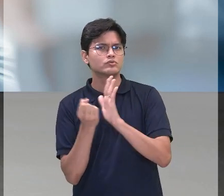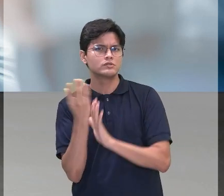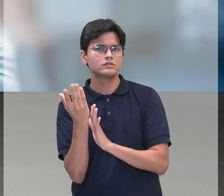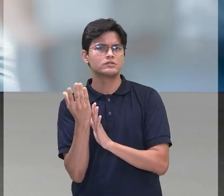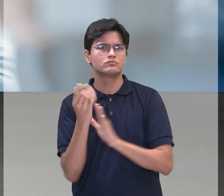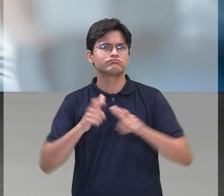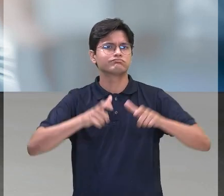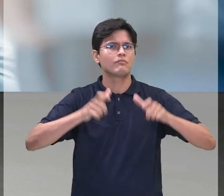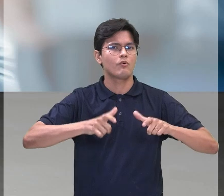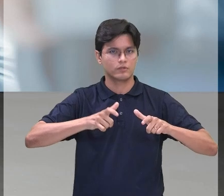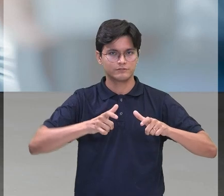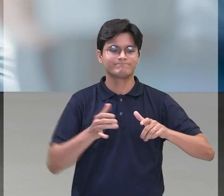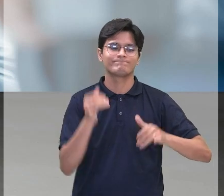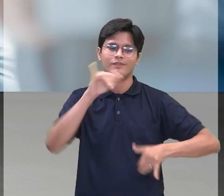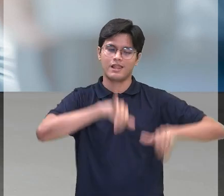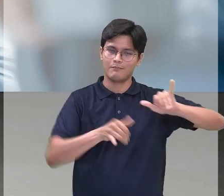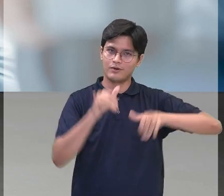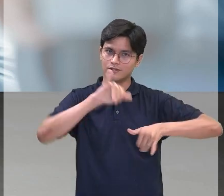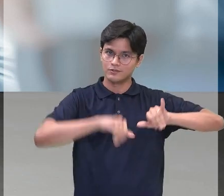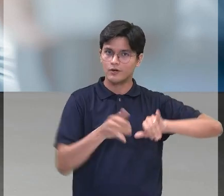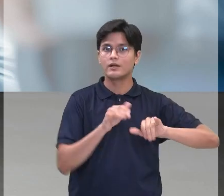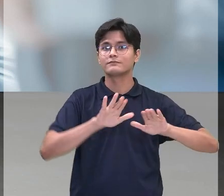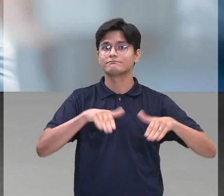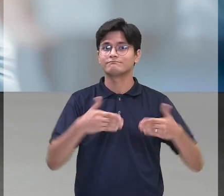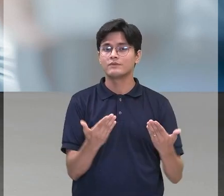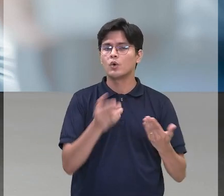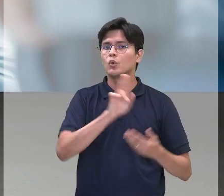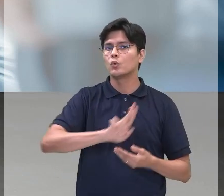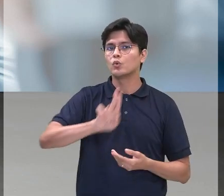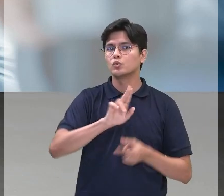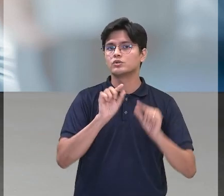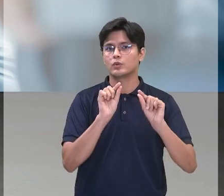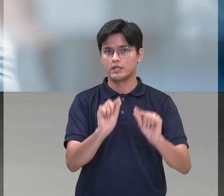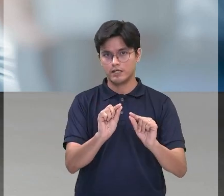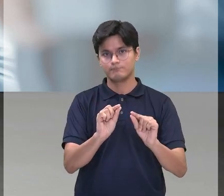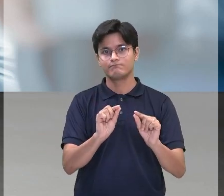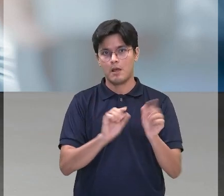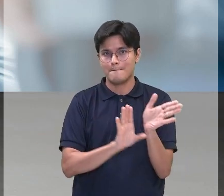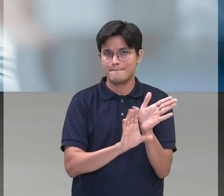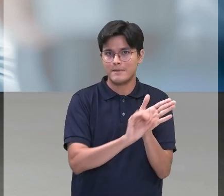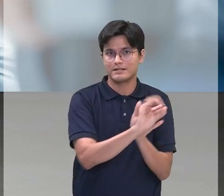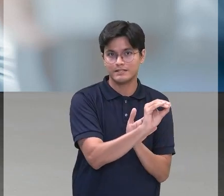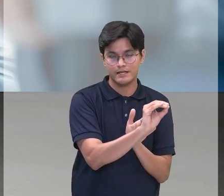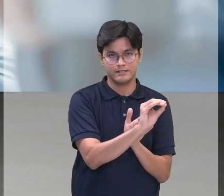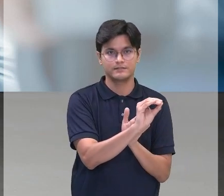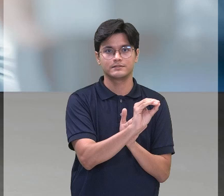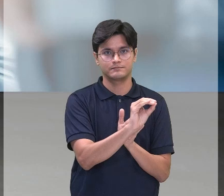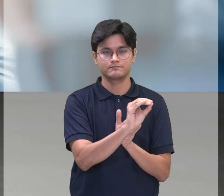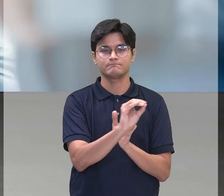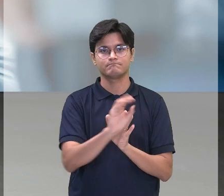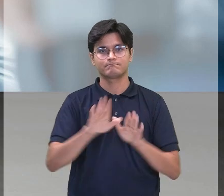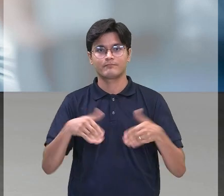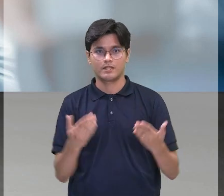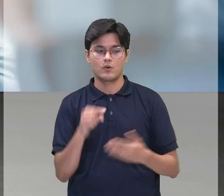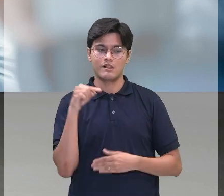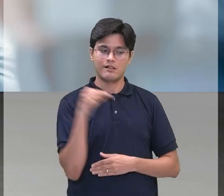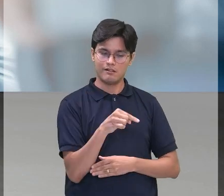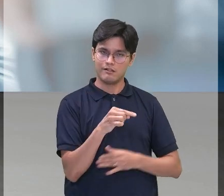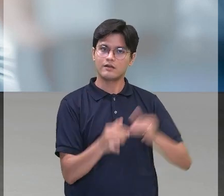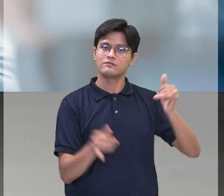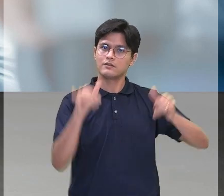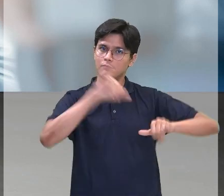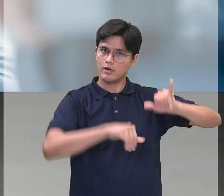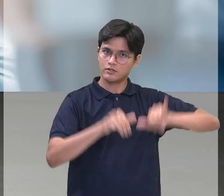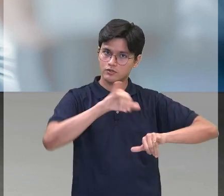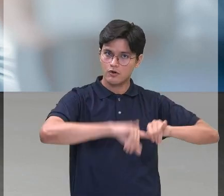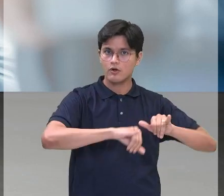né? Então, para que ele seja fabricado, é utilizado uma bactéria, né? Então, no laboratório, essa